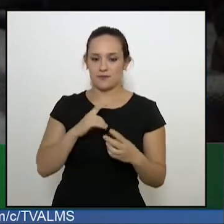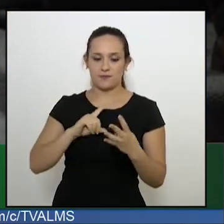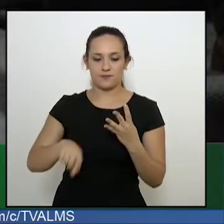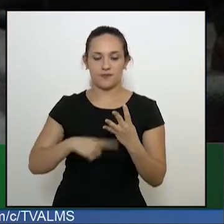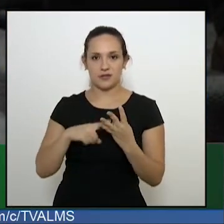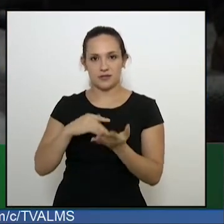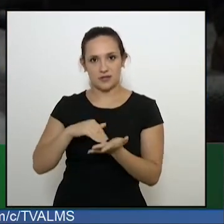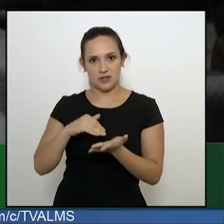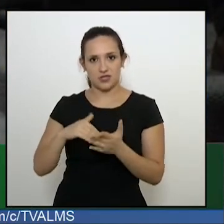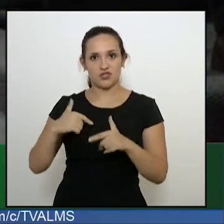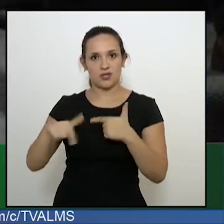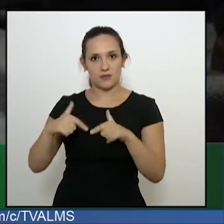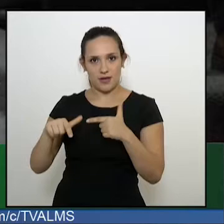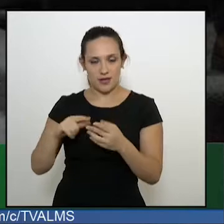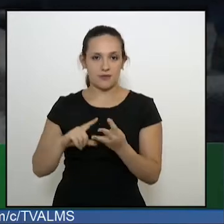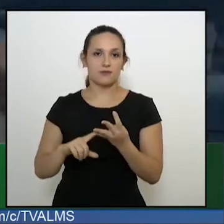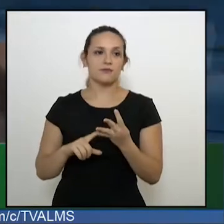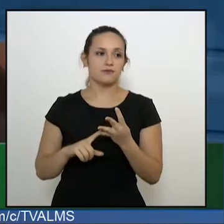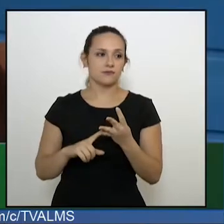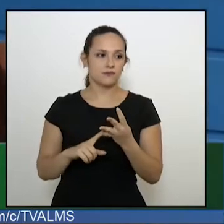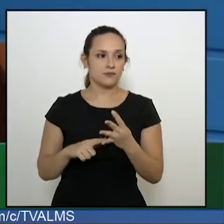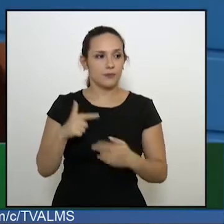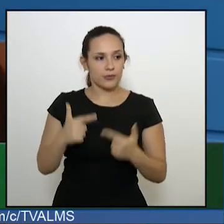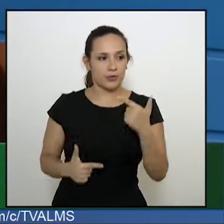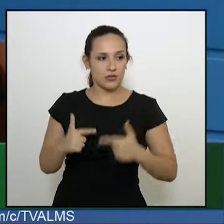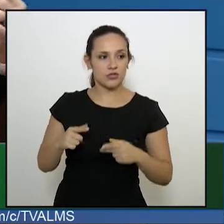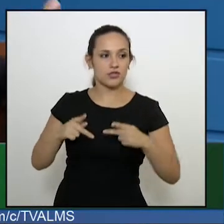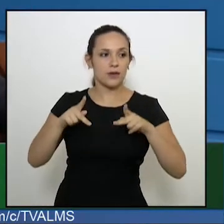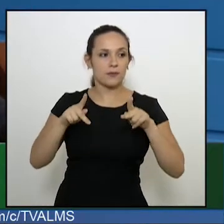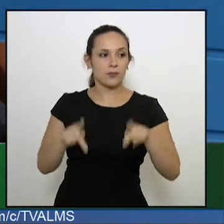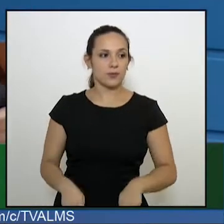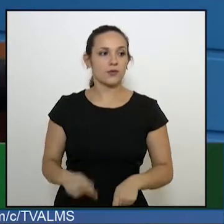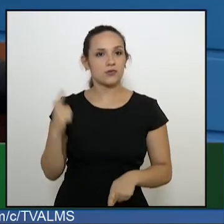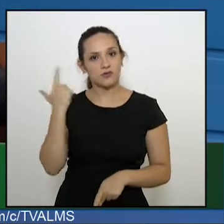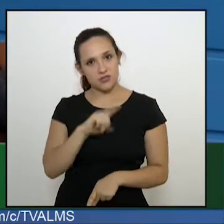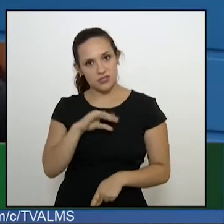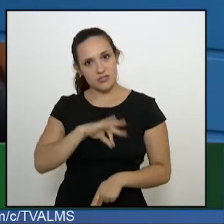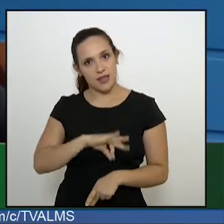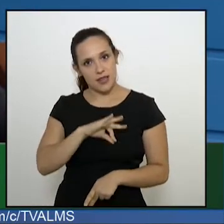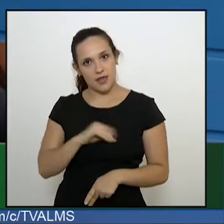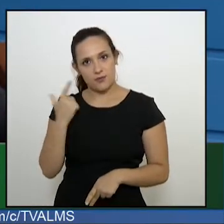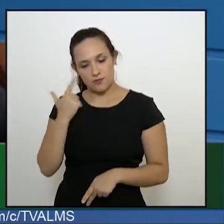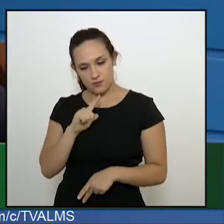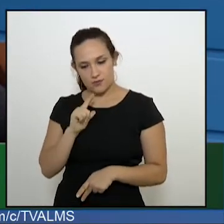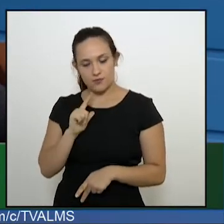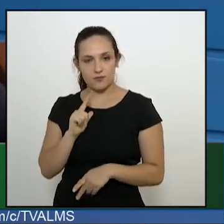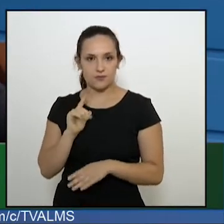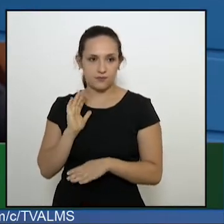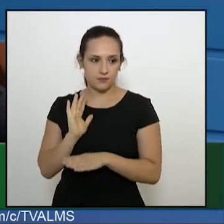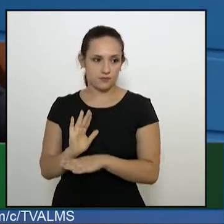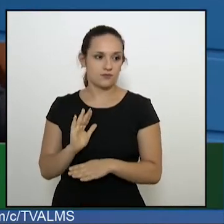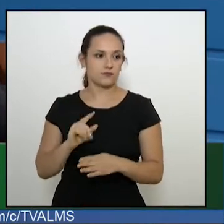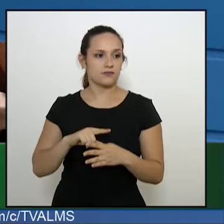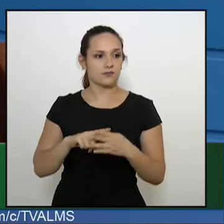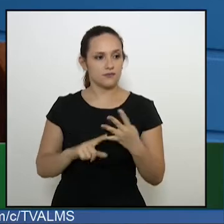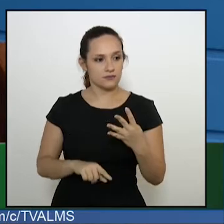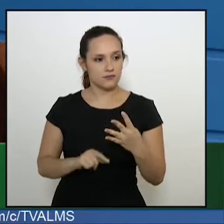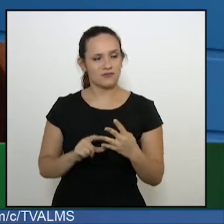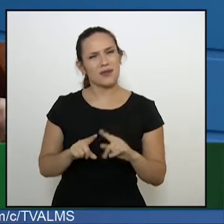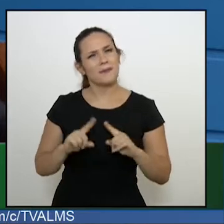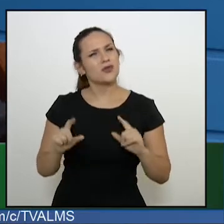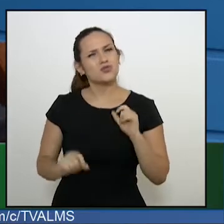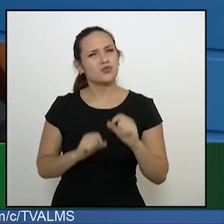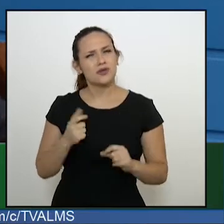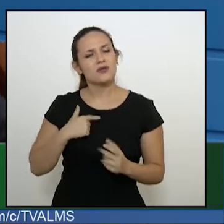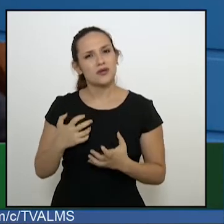de Trabalho, né, também políticas públicas para geração de rendas e assim por diante. Mas eu